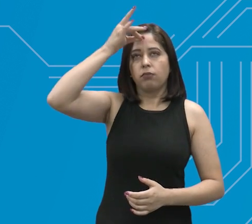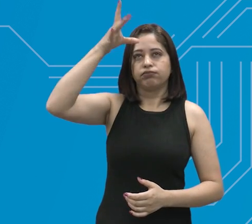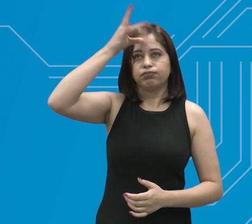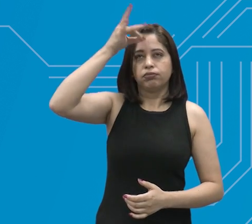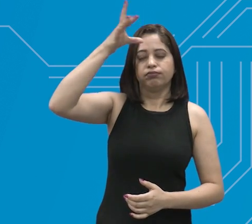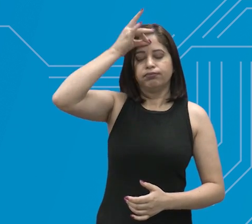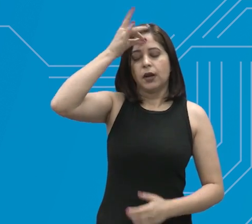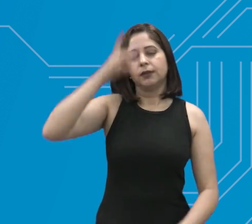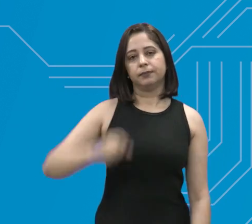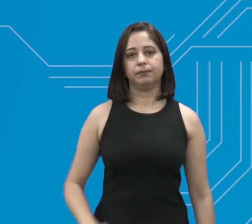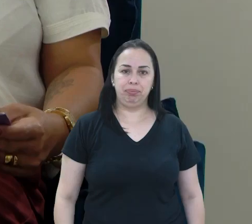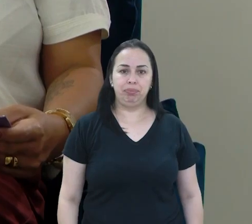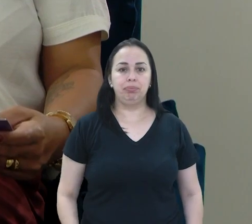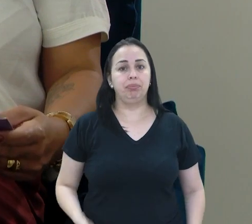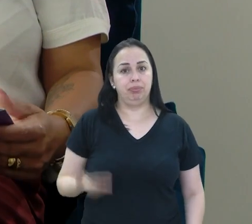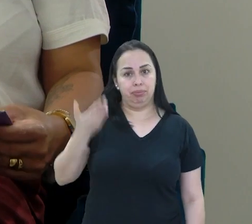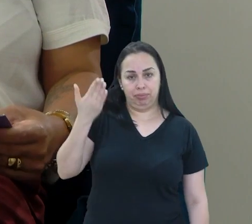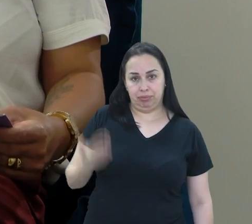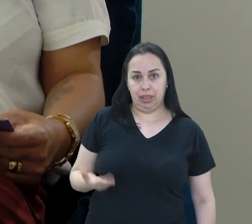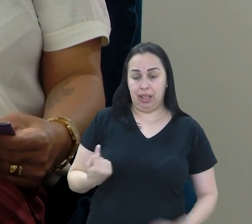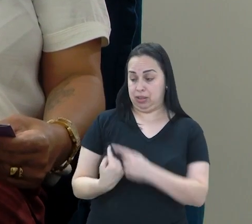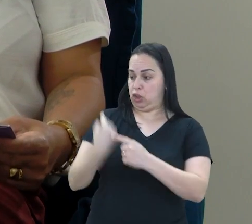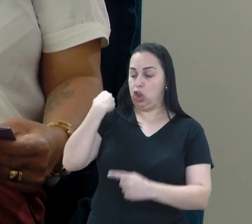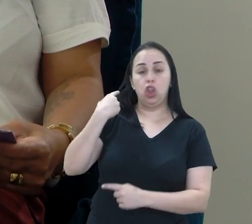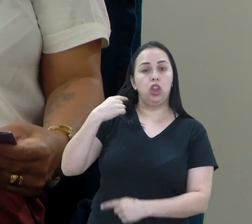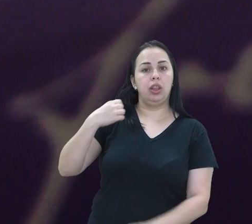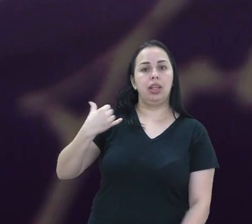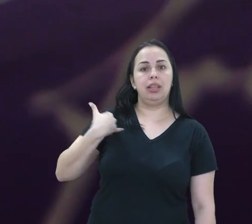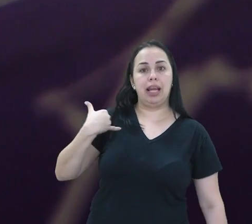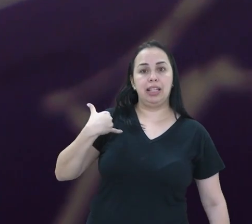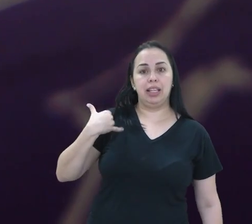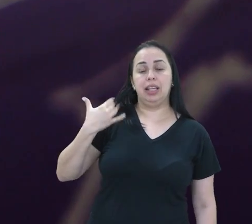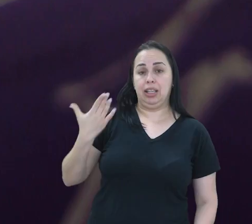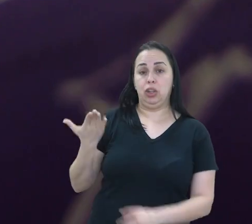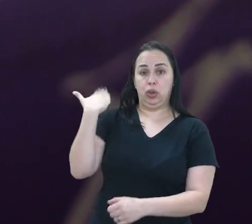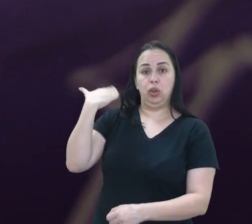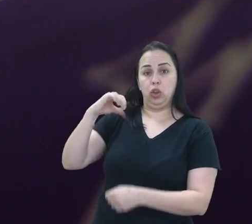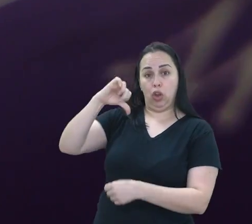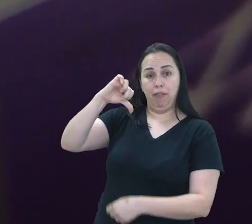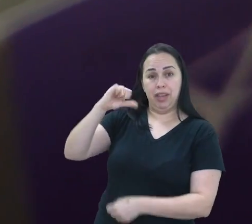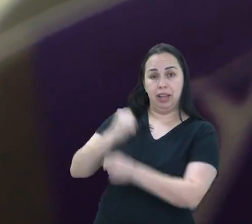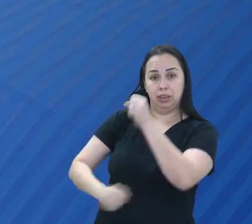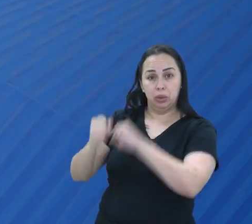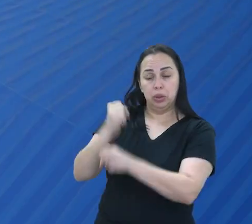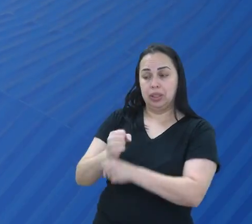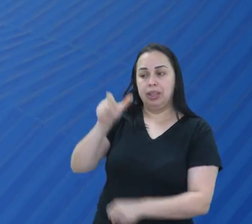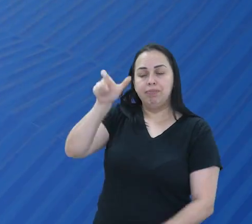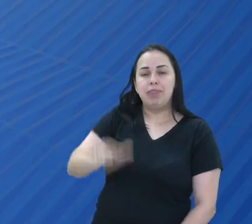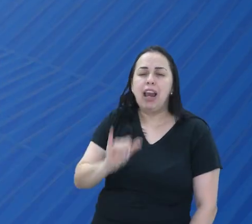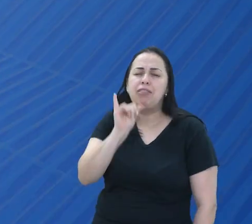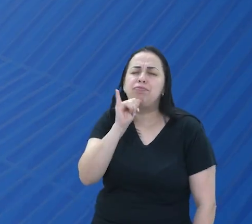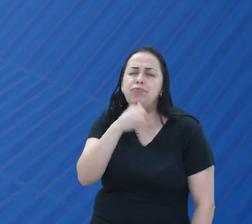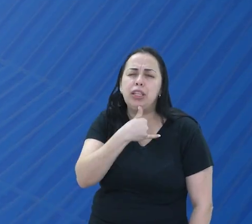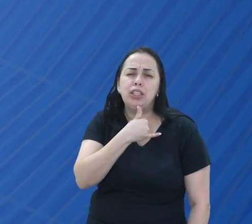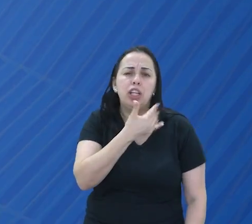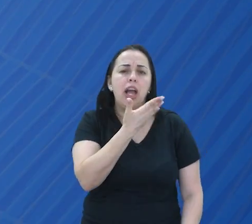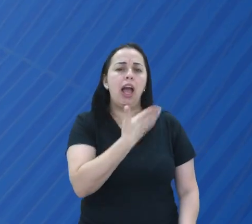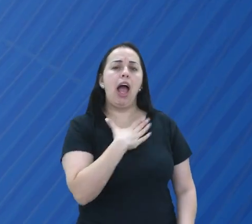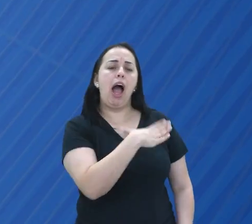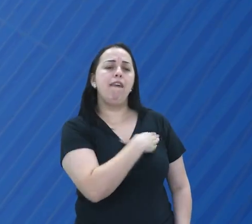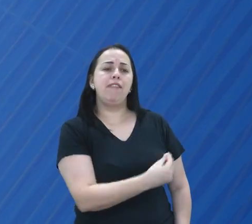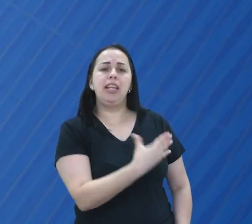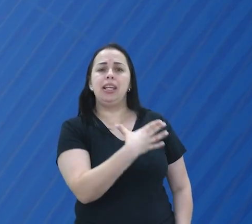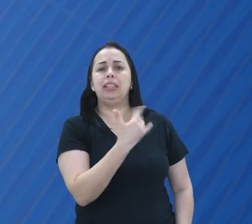criar novas memórias. Há 9 anos, a Valéria passou por uma grande tristeza. Perdeu a filha de 6